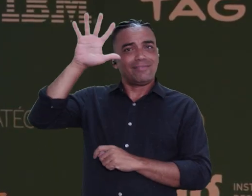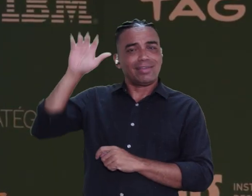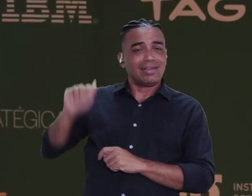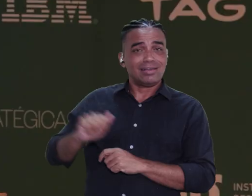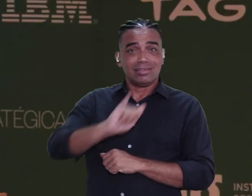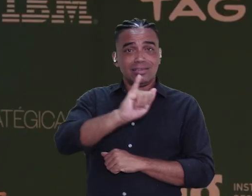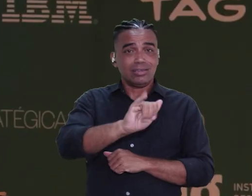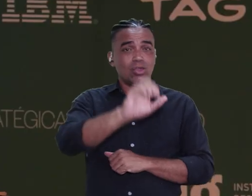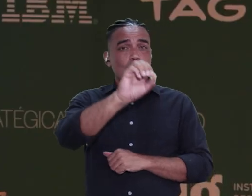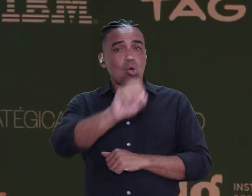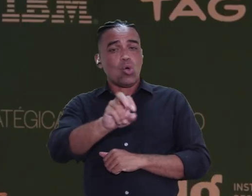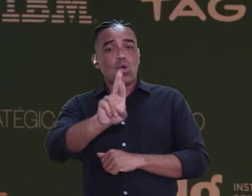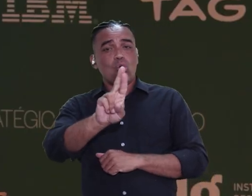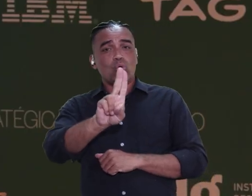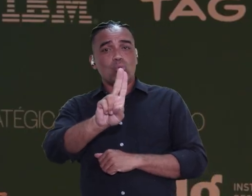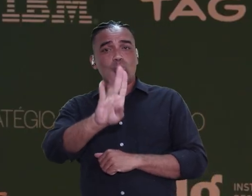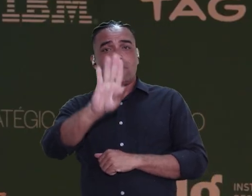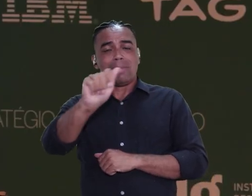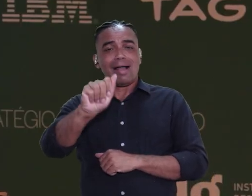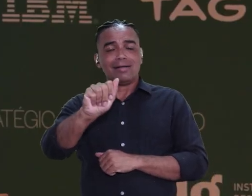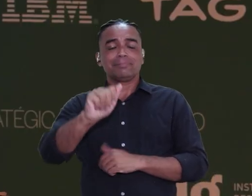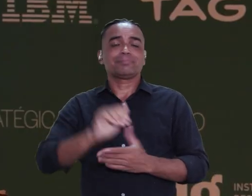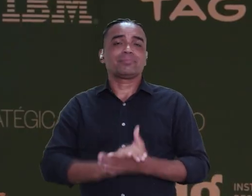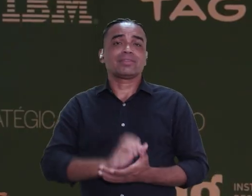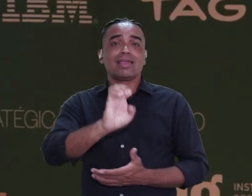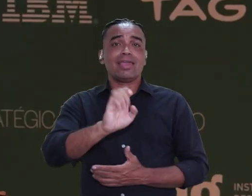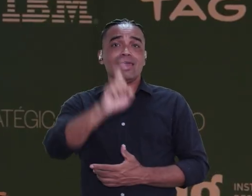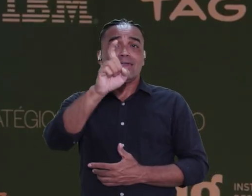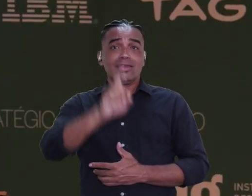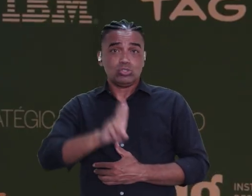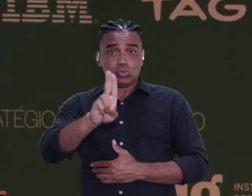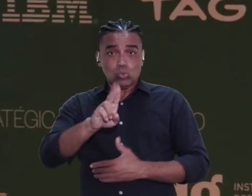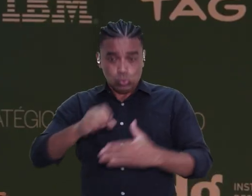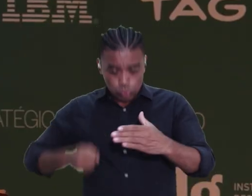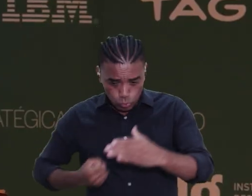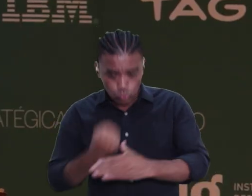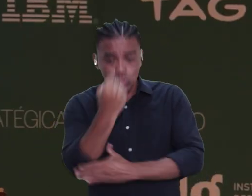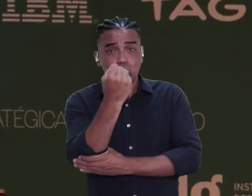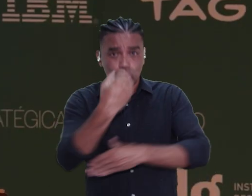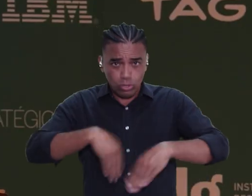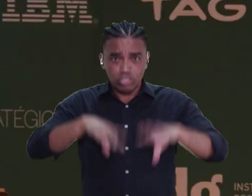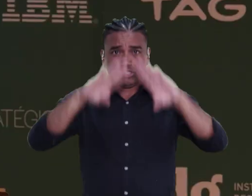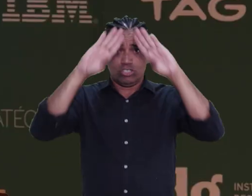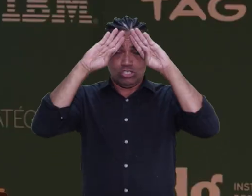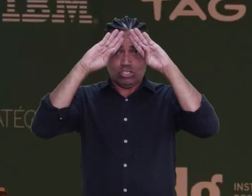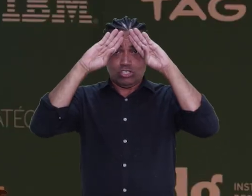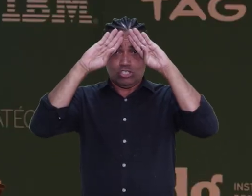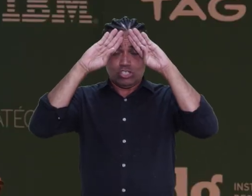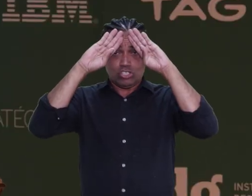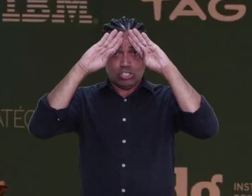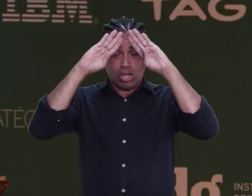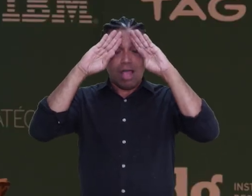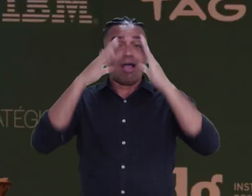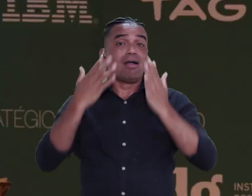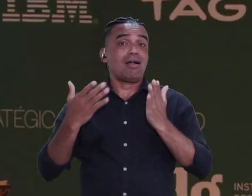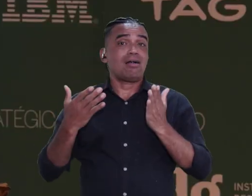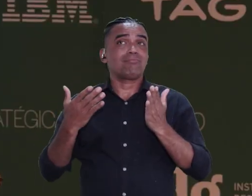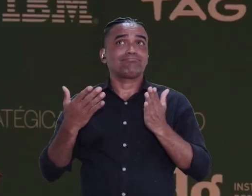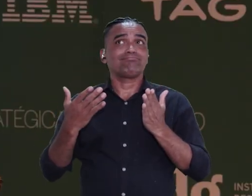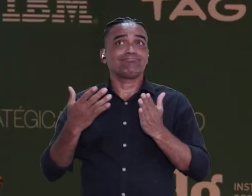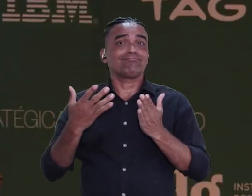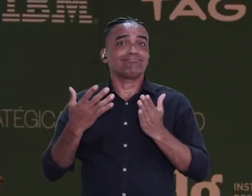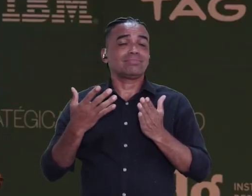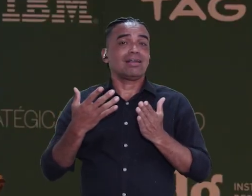africana e Yorubá, que Exu é a divindade, o orixá, a figura